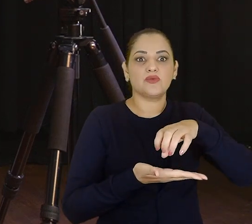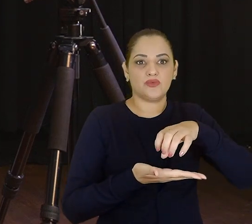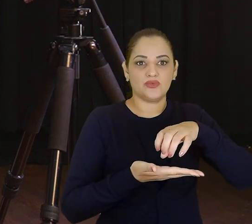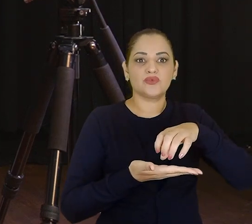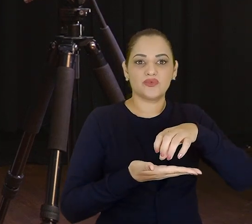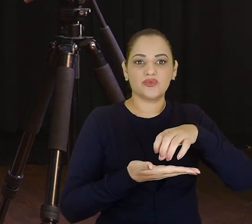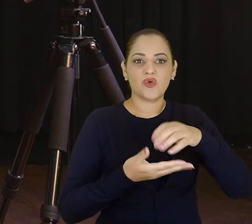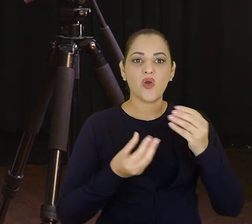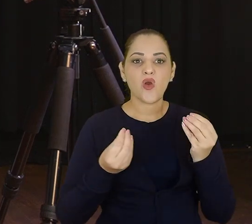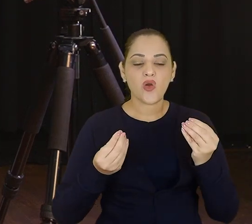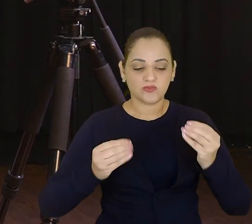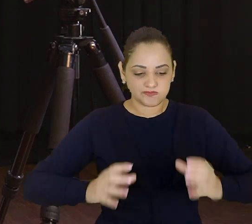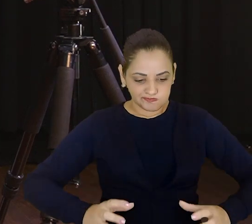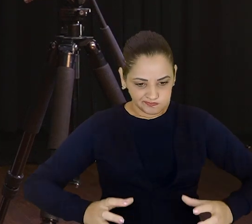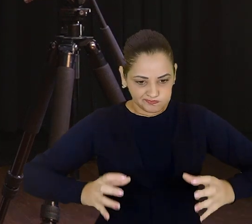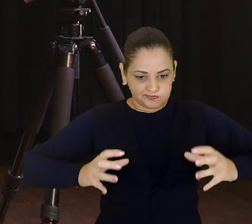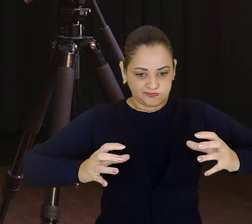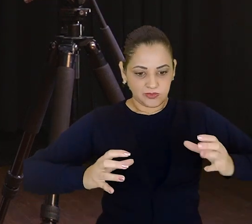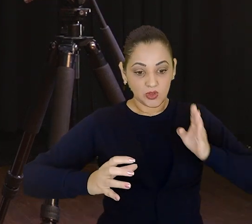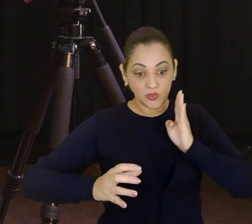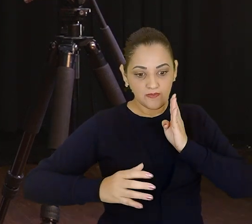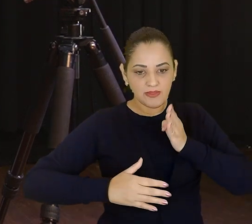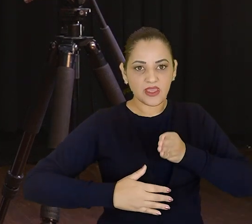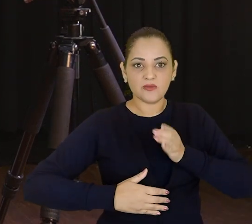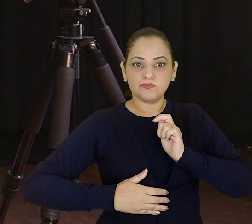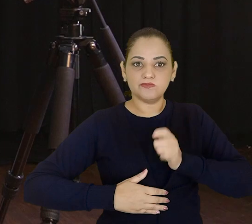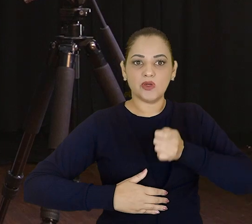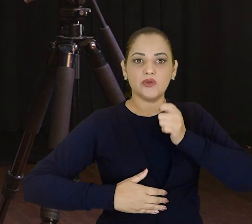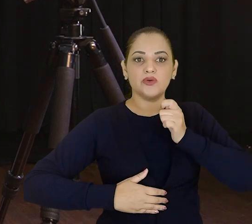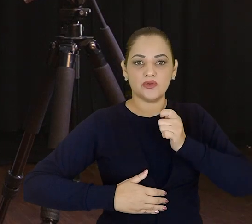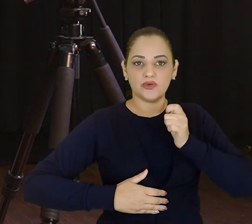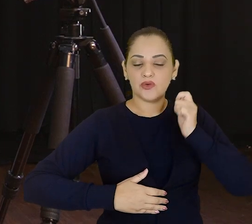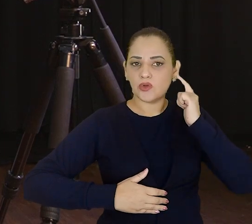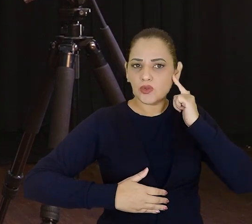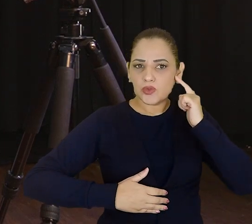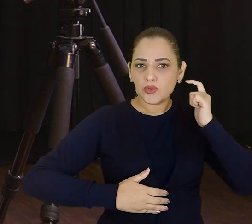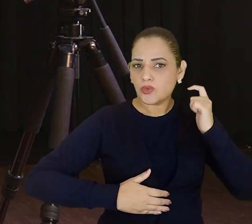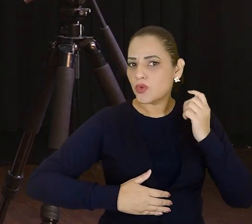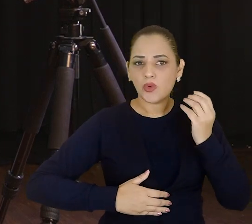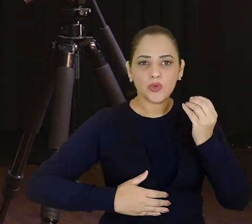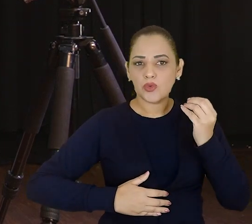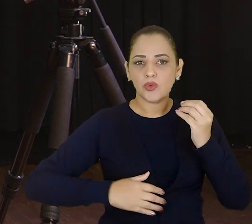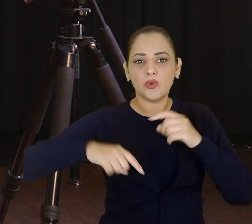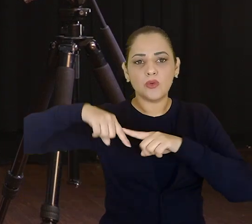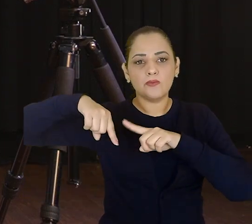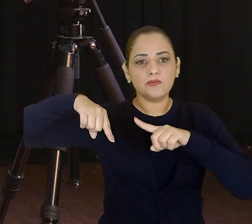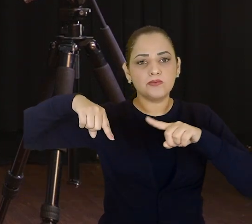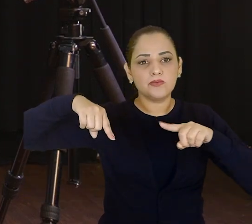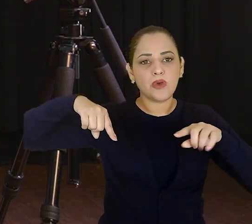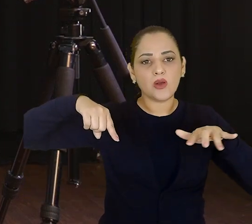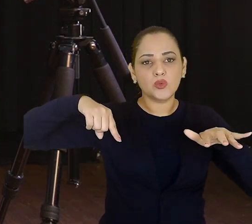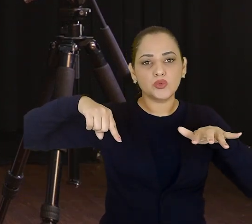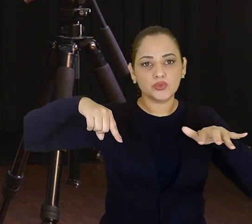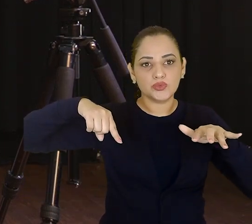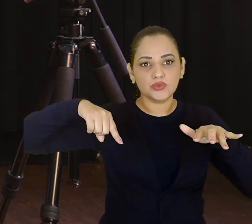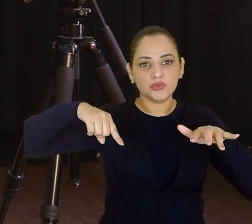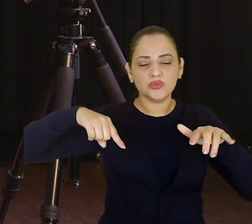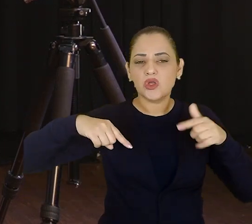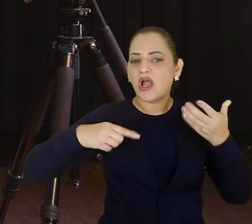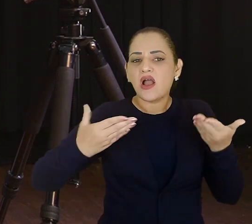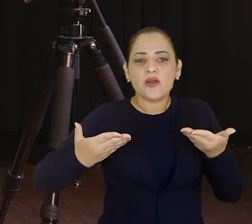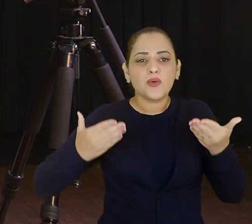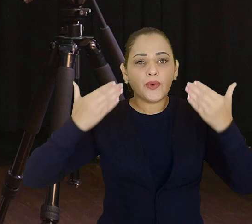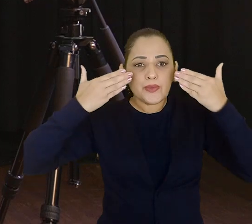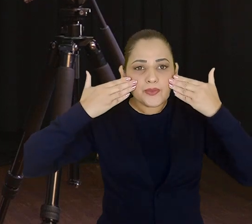aguda, né? Eu estou mostrando aqui nessa borda, só para vocês verem. Mas num grupo de samba, um grupo menor